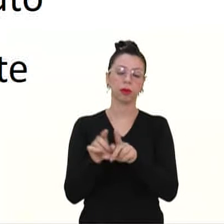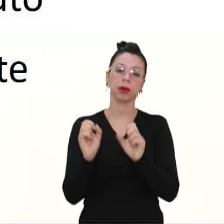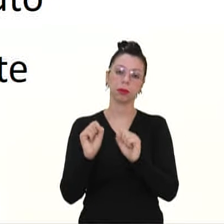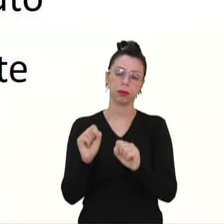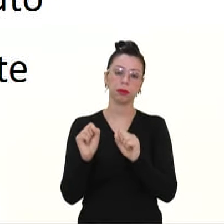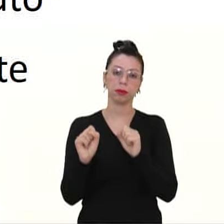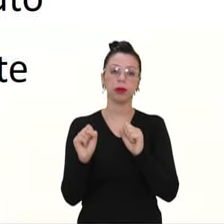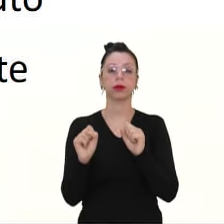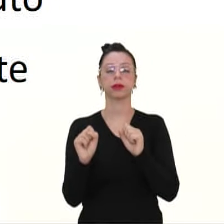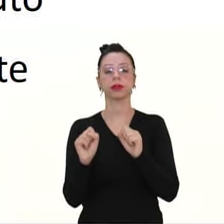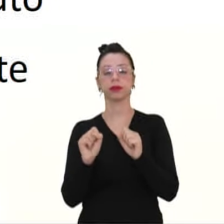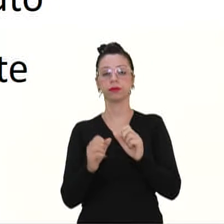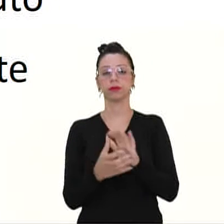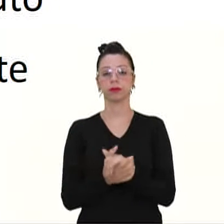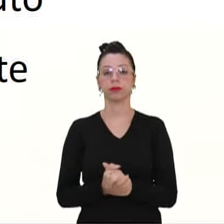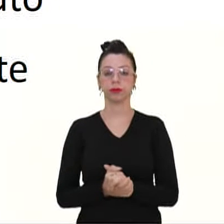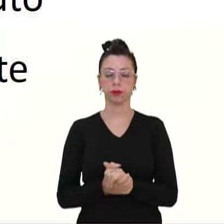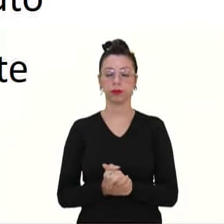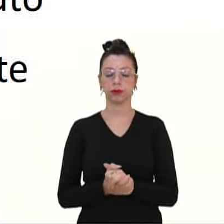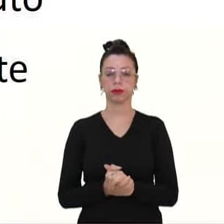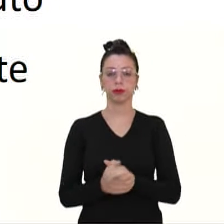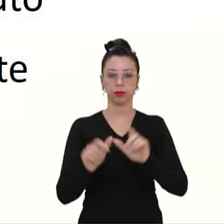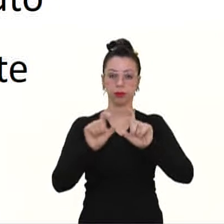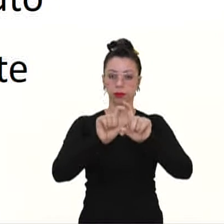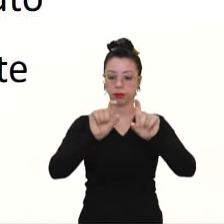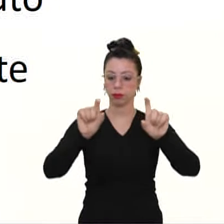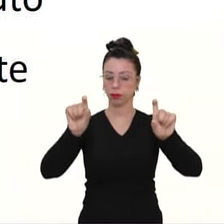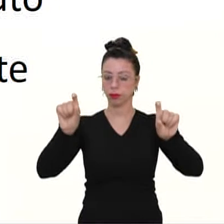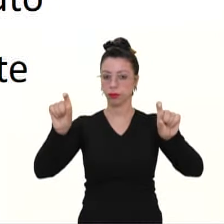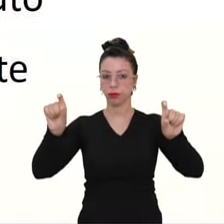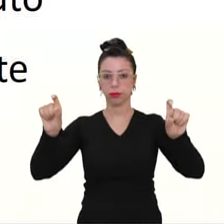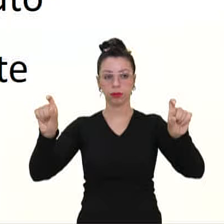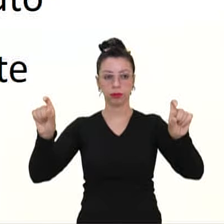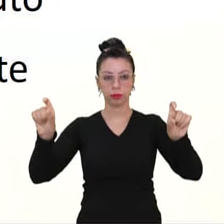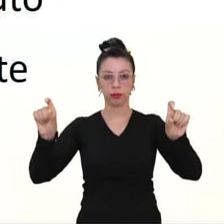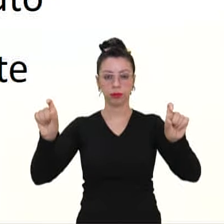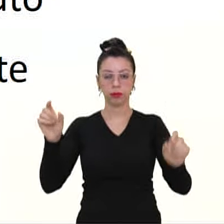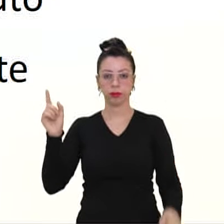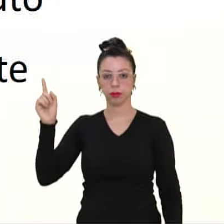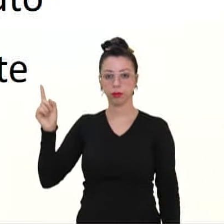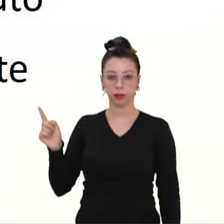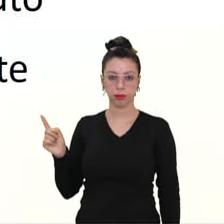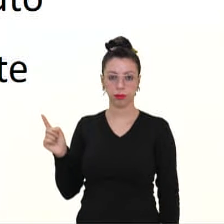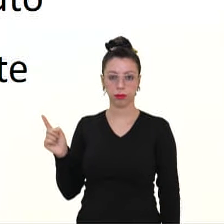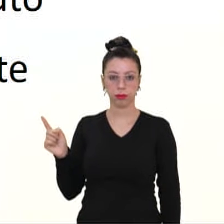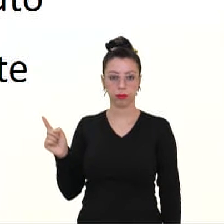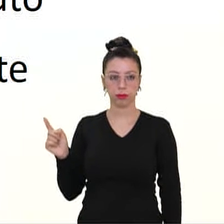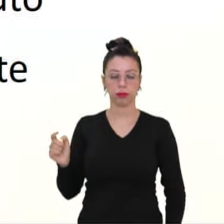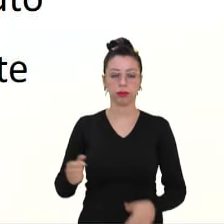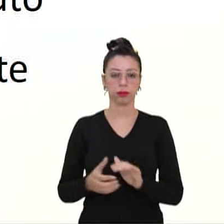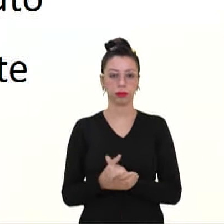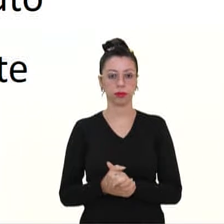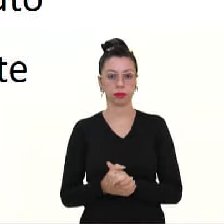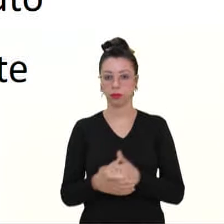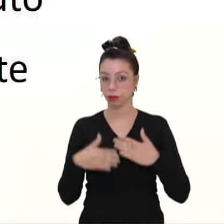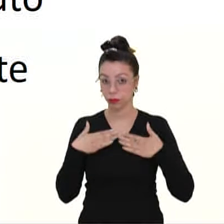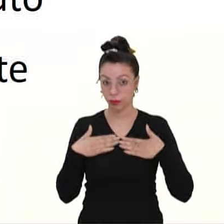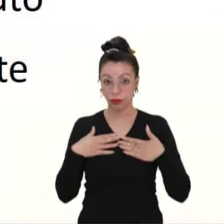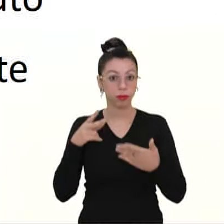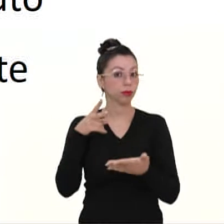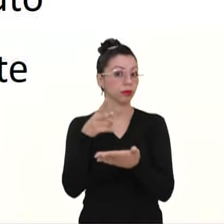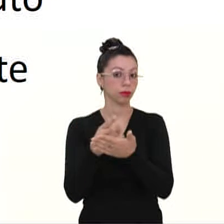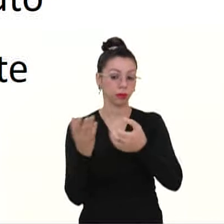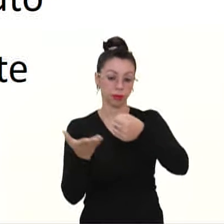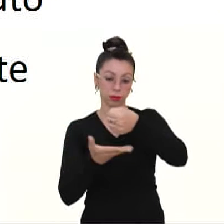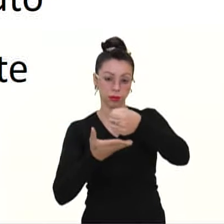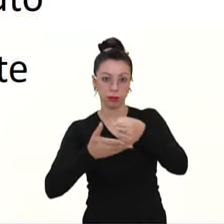bom? Então, eu tenho log de A sobre B, desmembrando, fica log de A menos log de B na base C. Tranquilo, sempre mesma